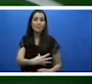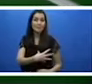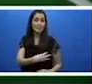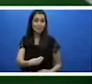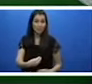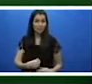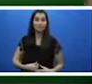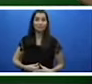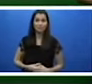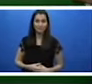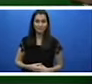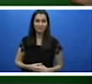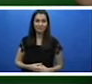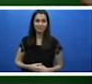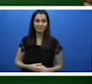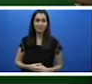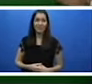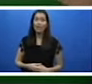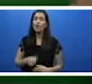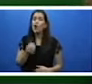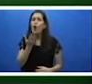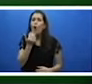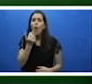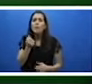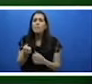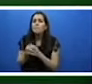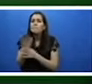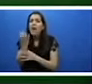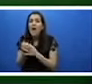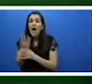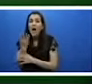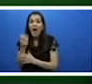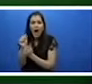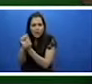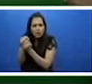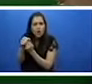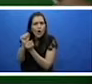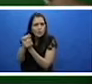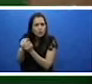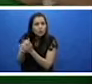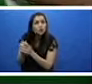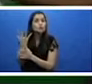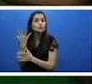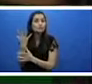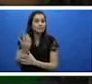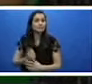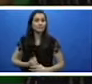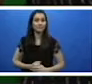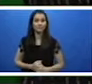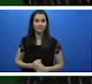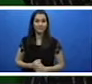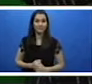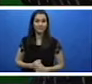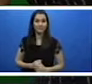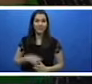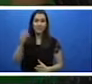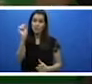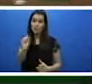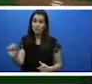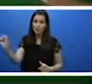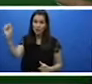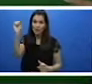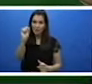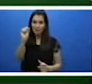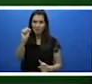mamíferos herbívoros. Aqueles que comem plantas, né? lá. Circular o peixe